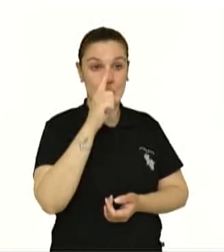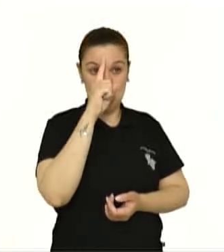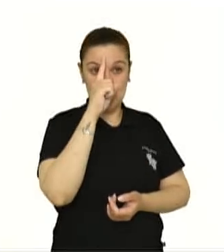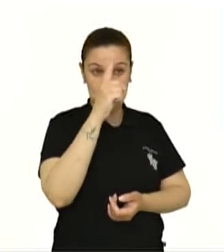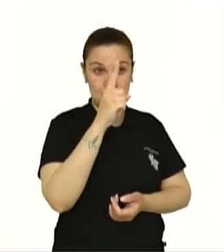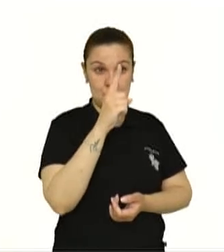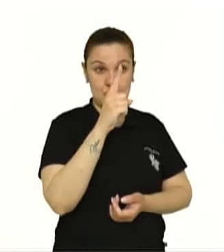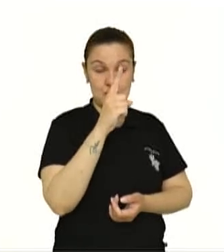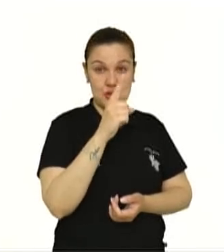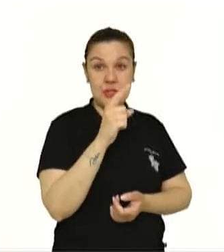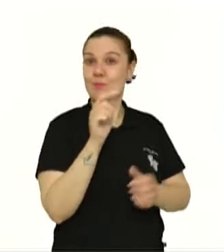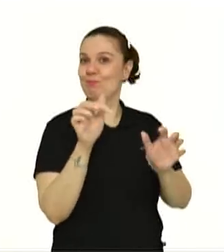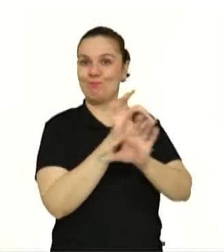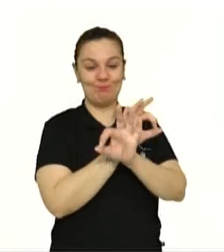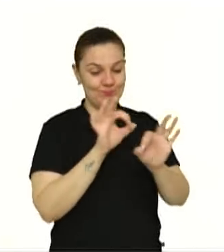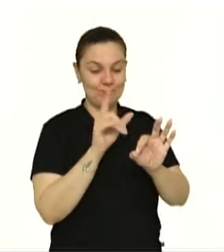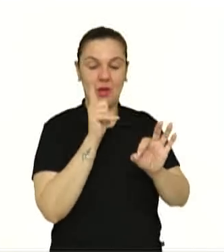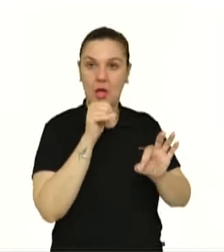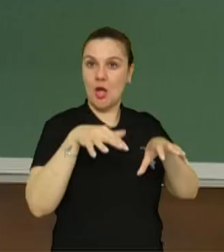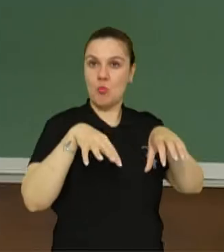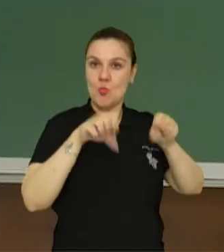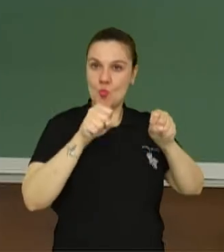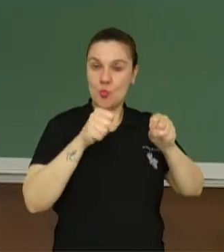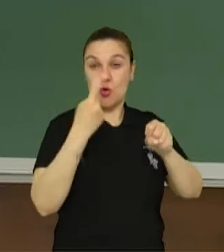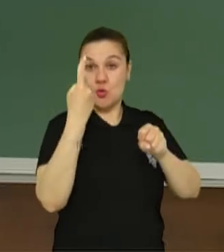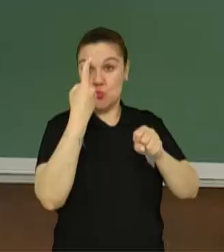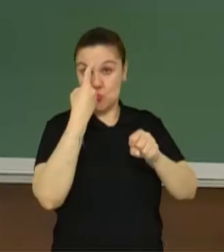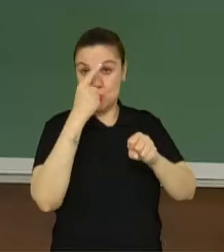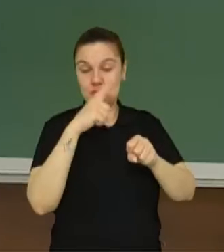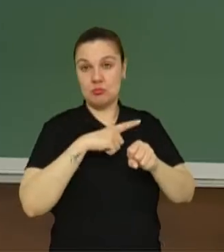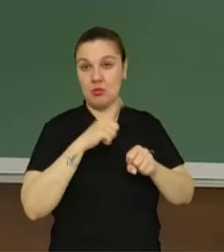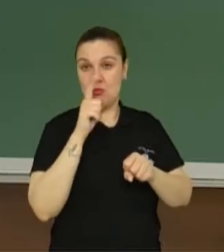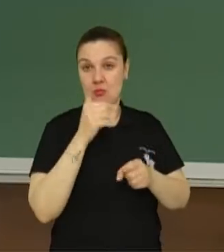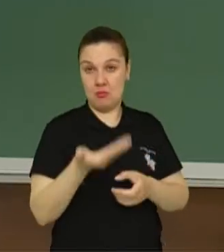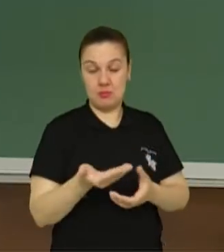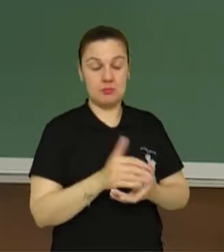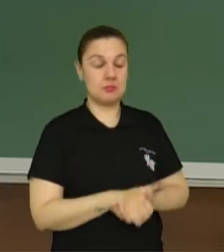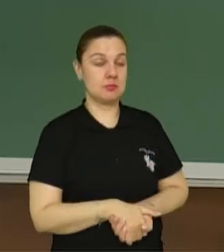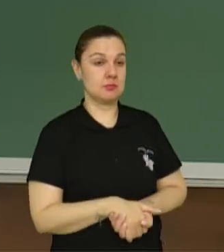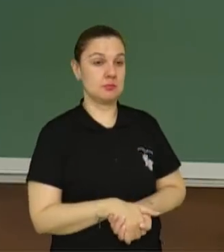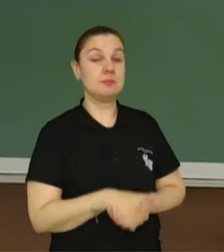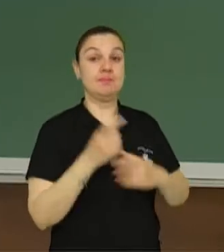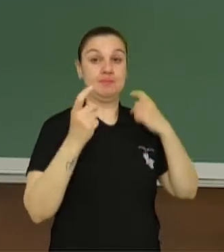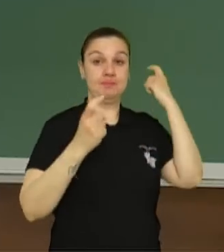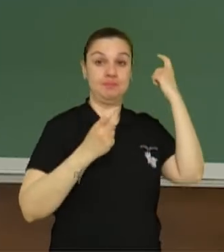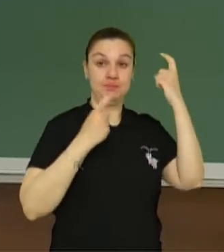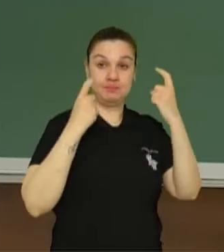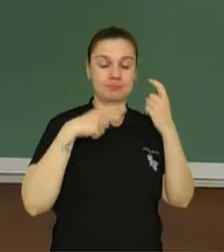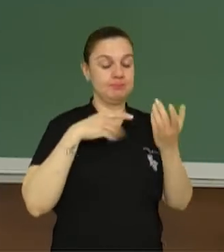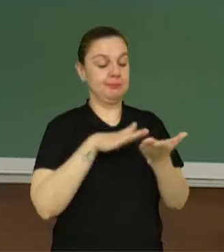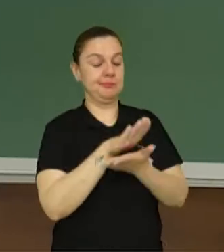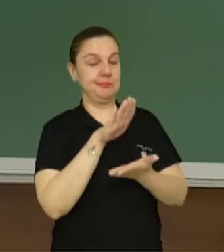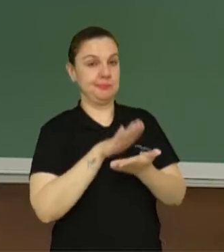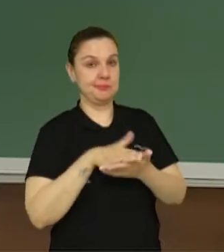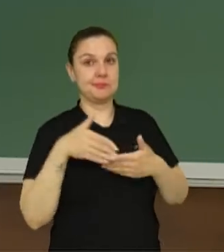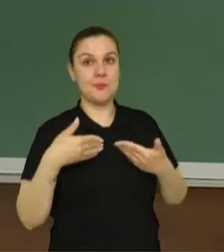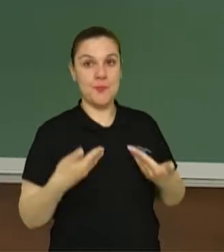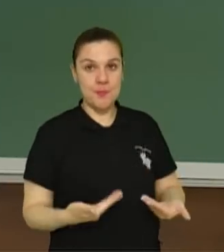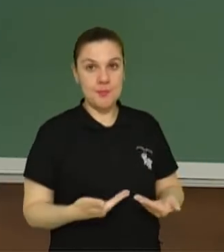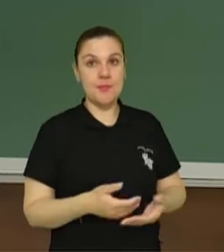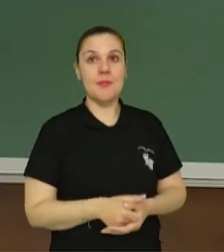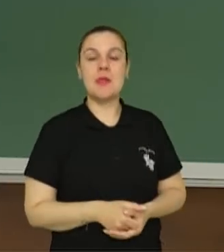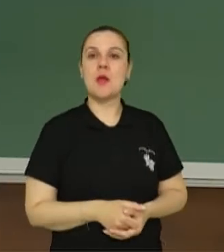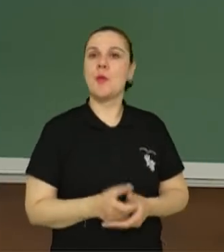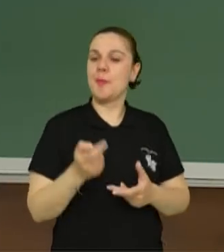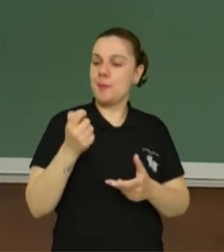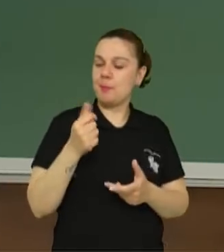sem água e 1 dia com água. Então veja que está uma preocupação em relação a esse consumo, né? Então